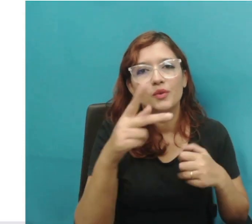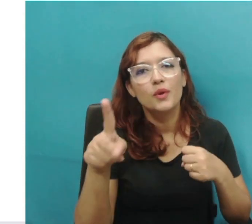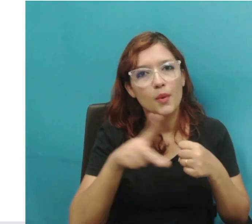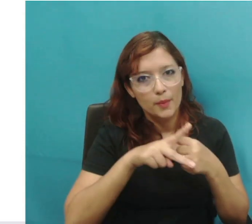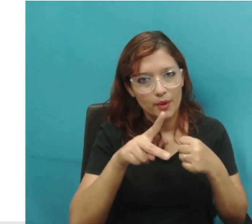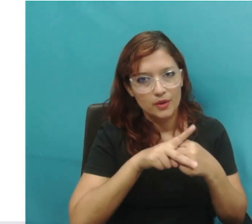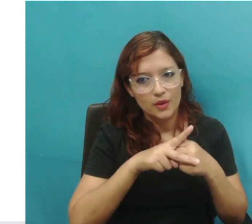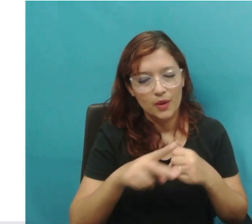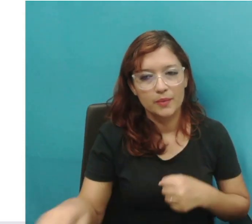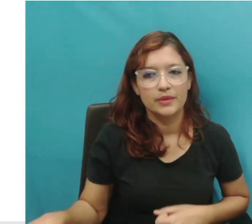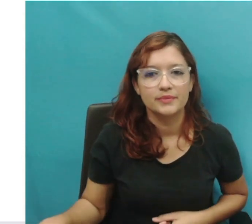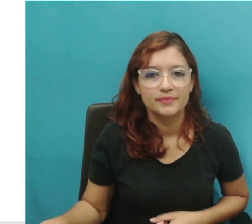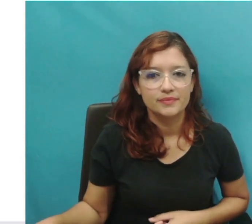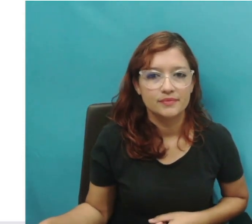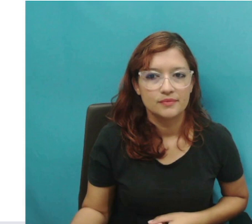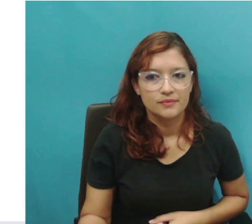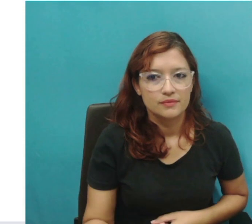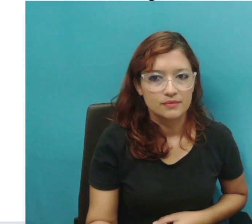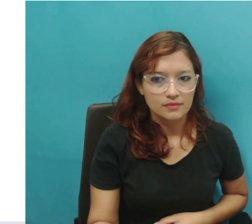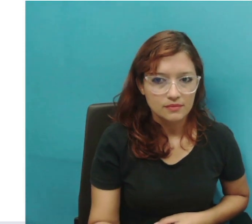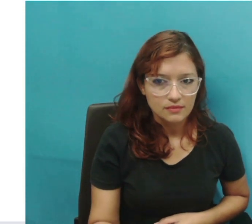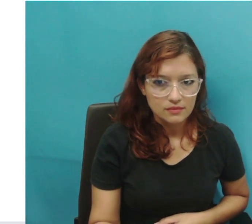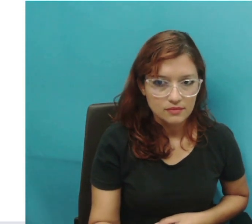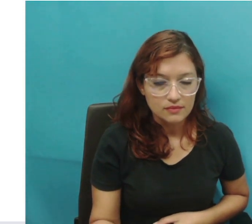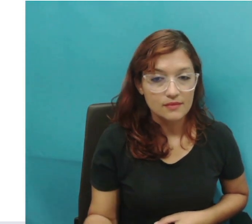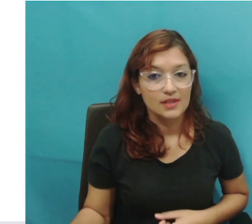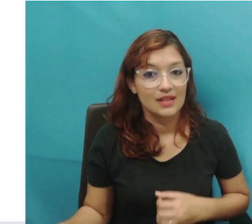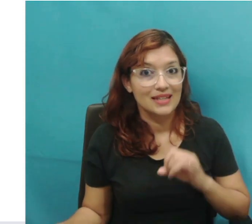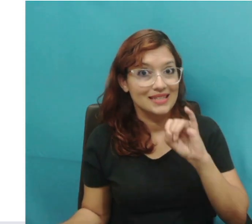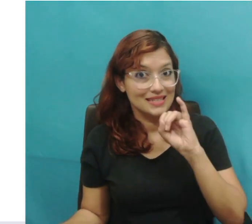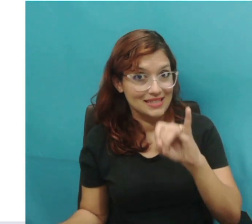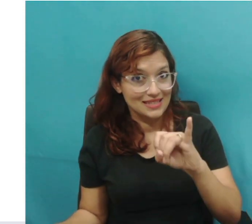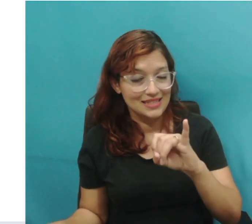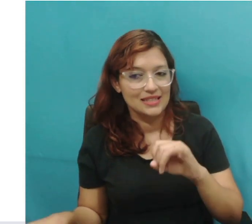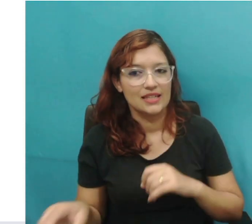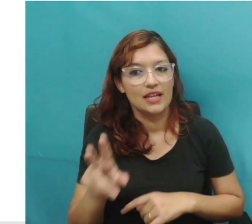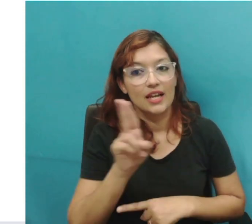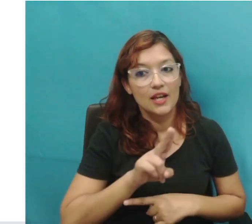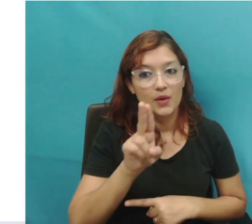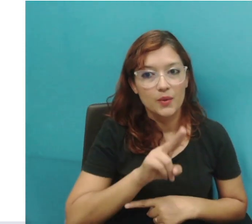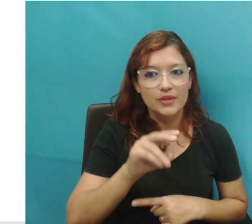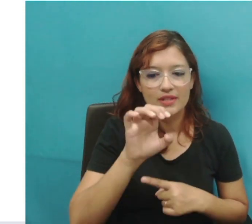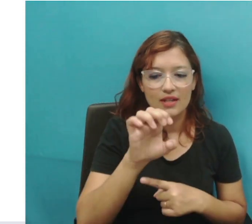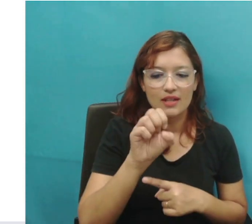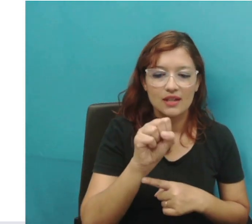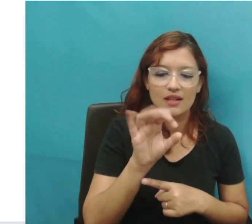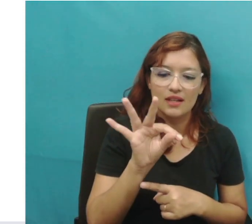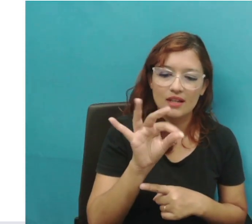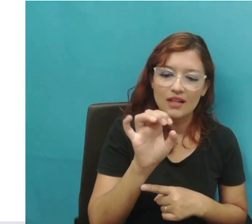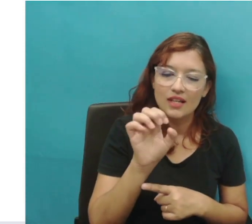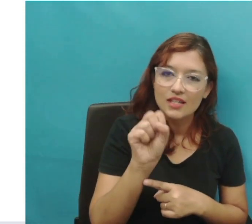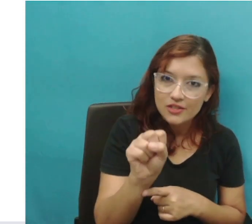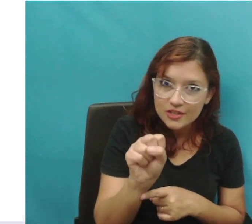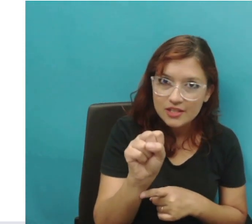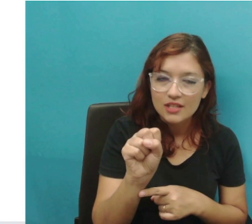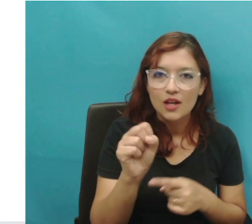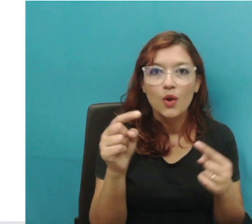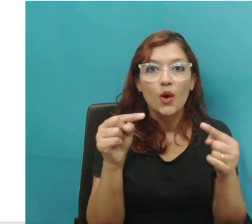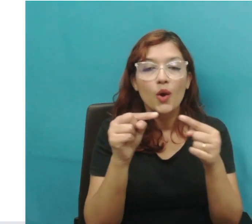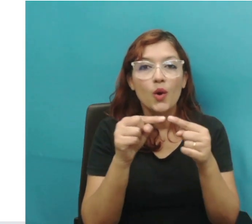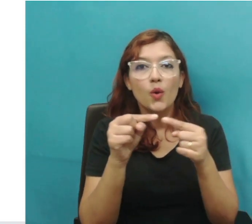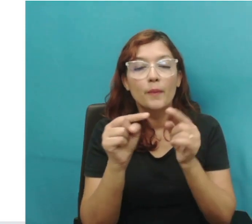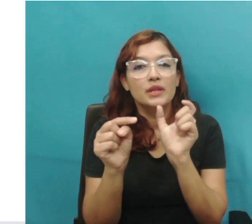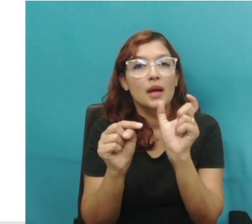menos trabalho. Mas eu posso substituir a palavra gatos pelo pronome estes. Se